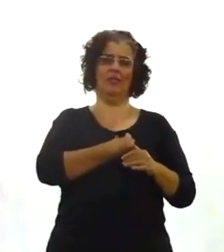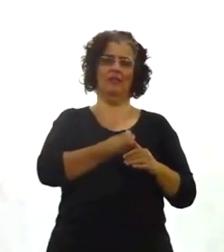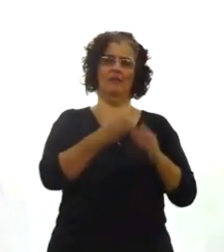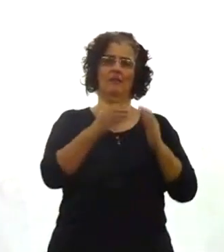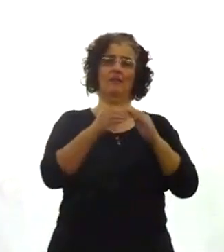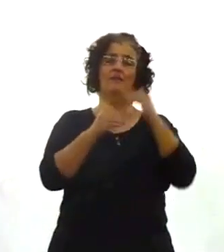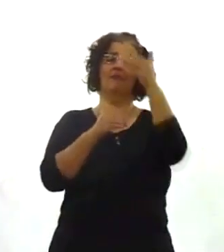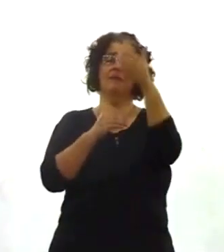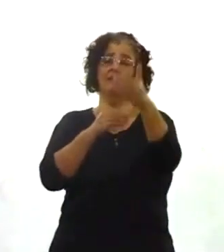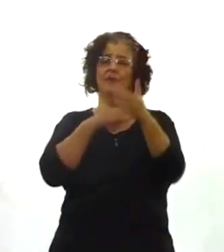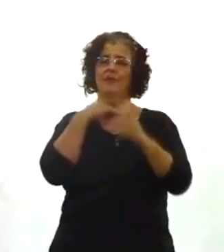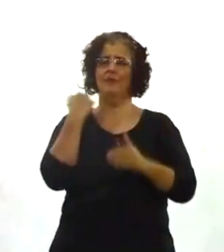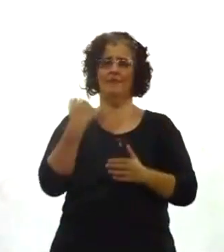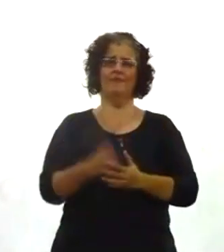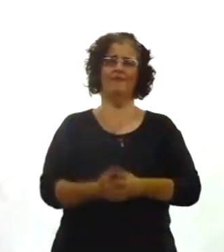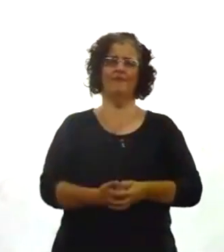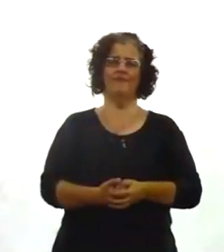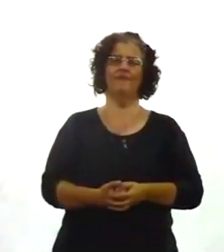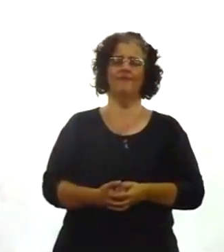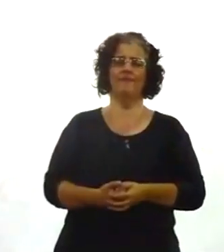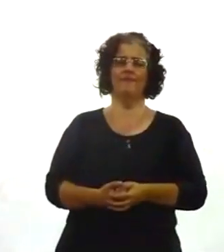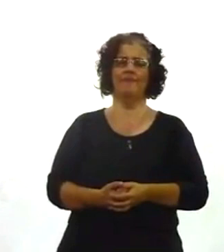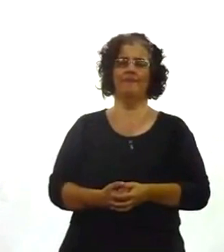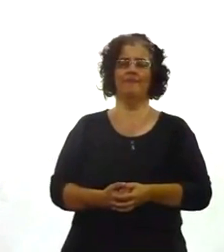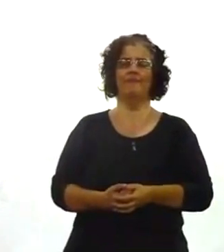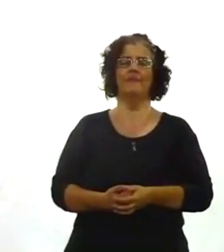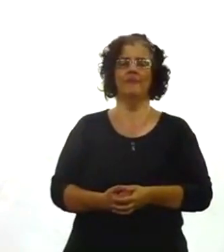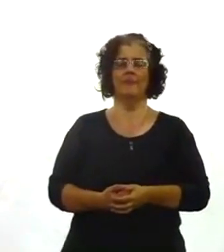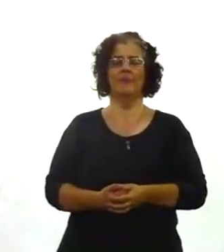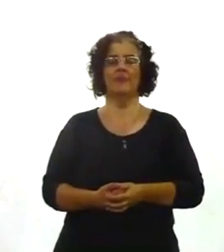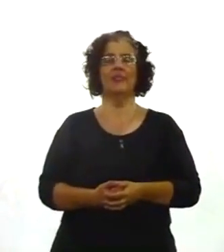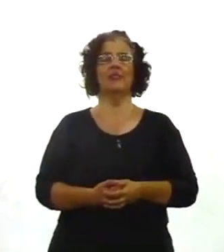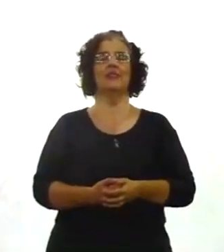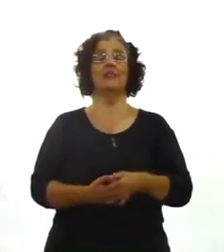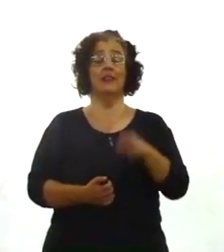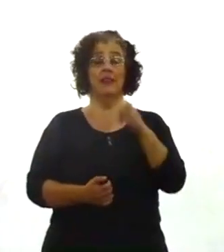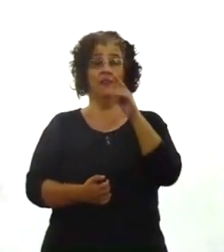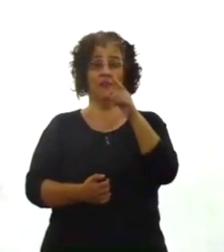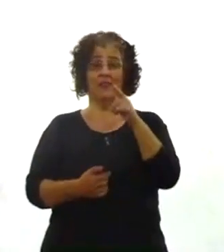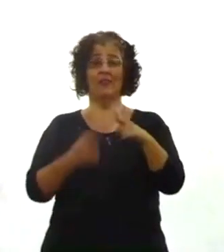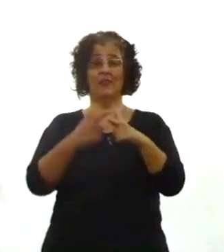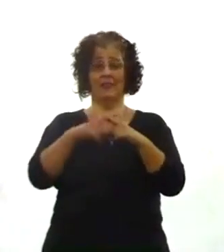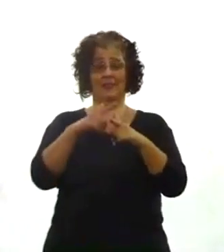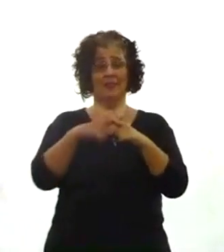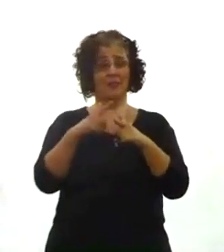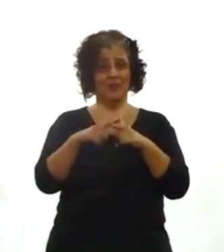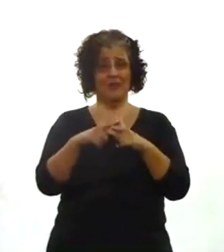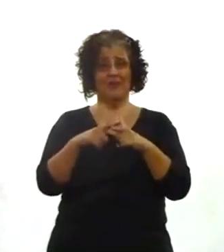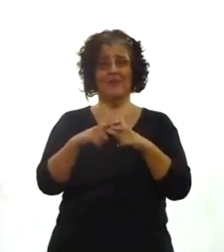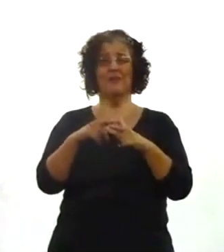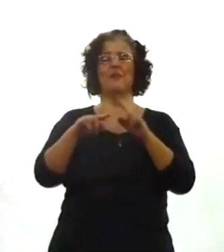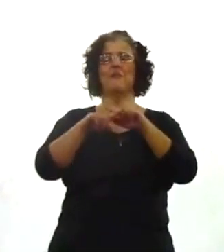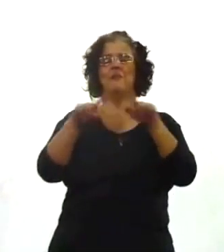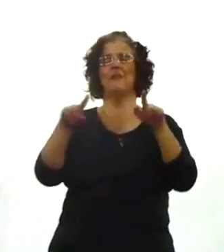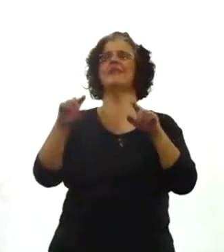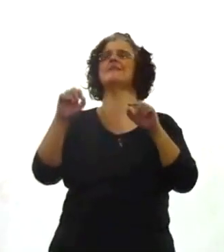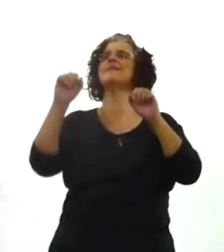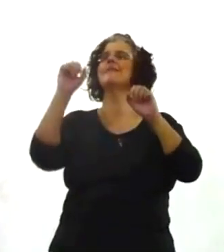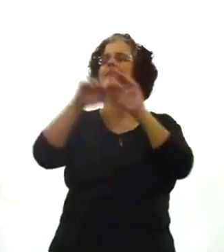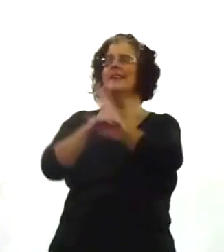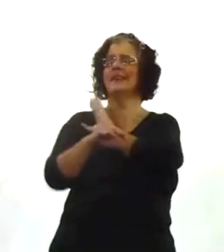mesmo passando por graves tribulações, Cristo será glorificado na minha vida, e a oração dos irmãos vai